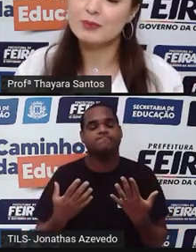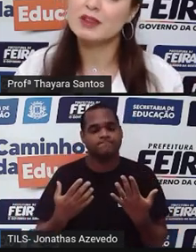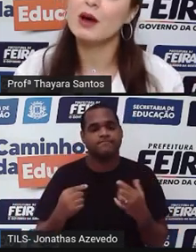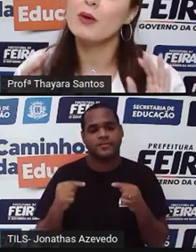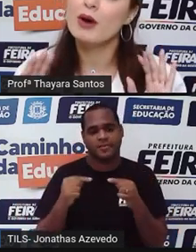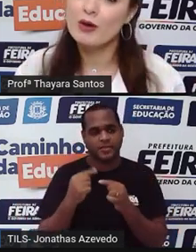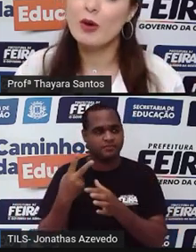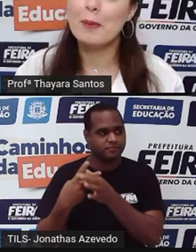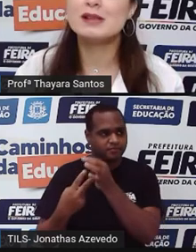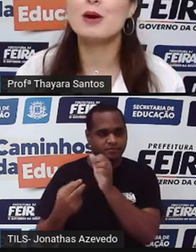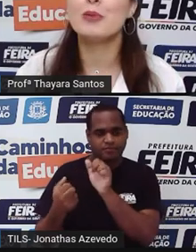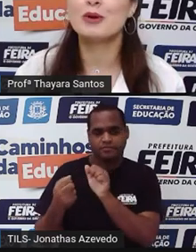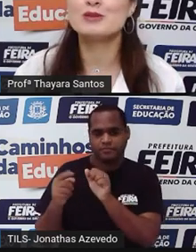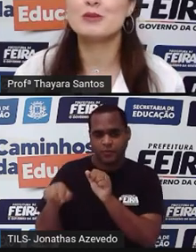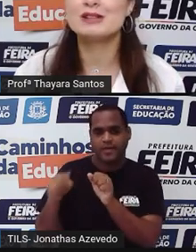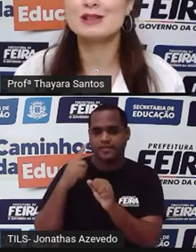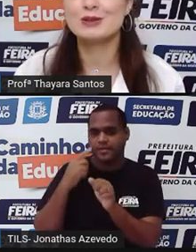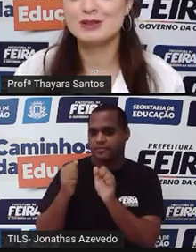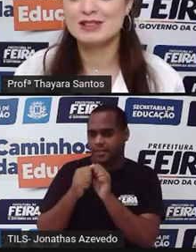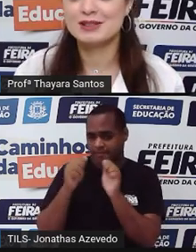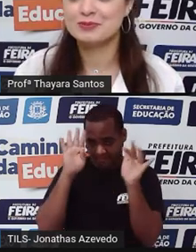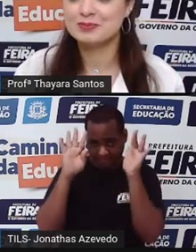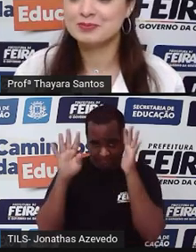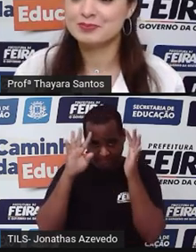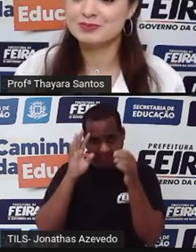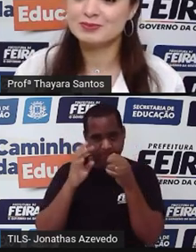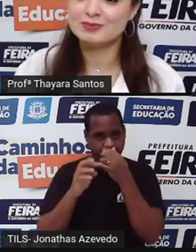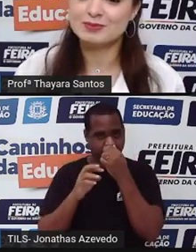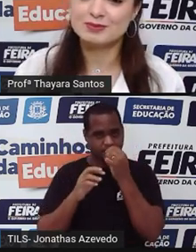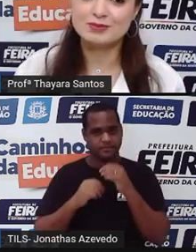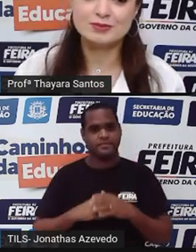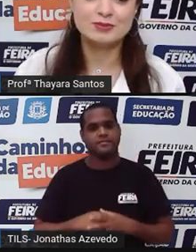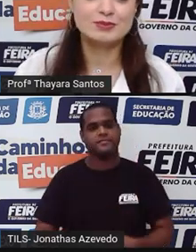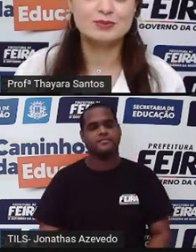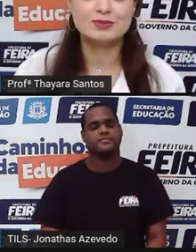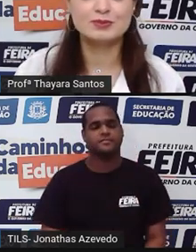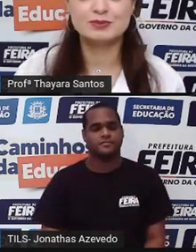casal Tá então vamos pensar um pouquinho sobre essas coisas